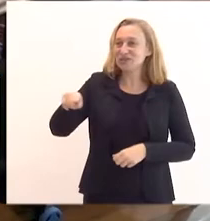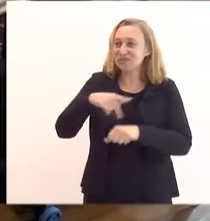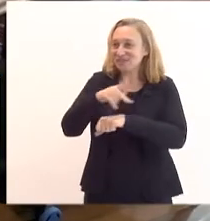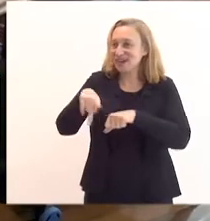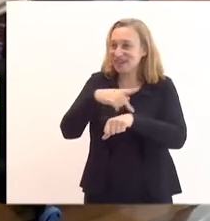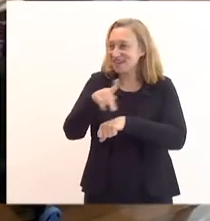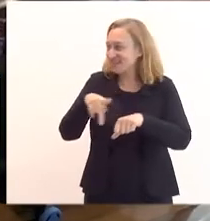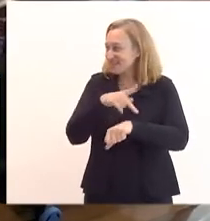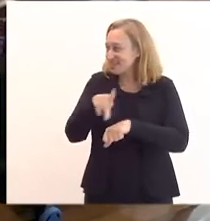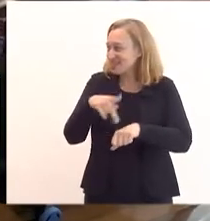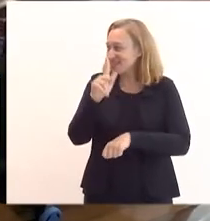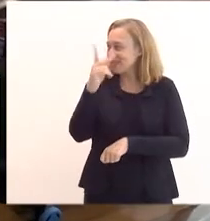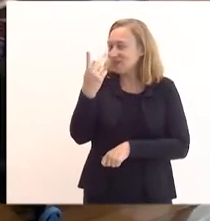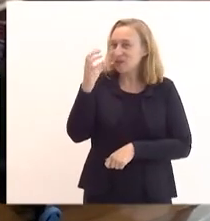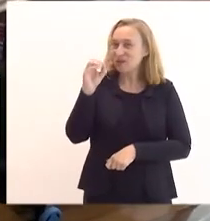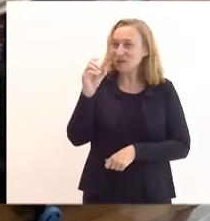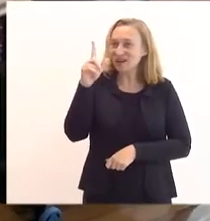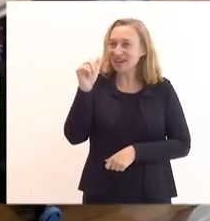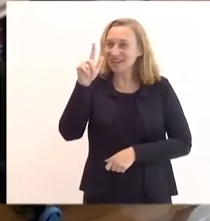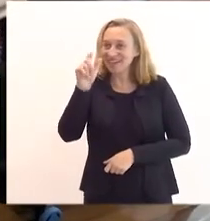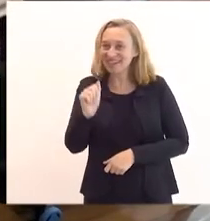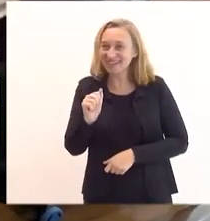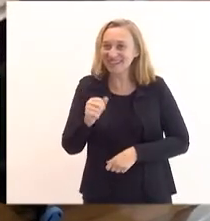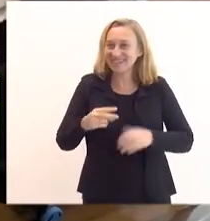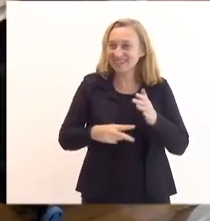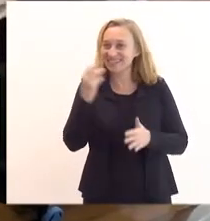Mas resistiu à tentação.